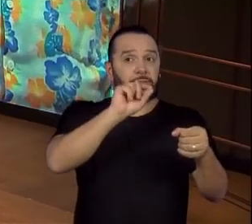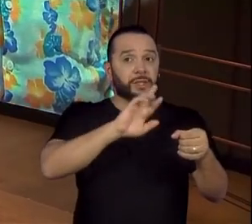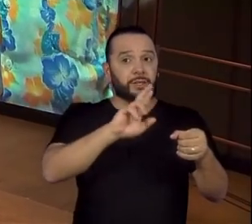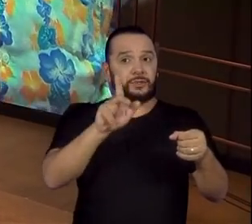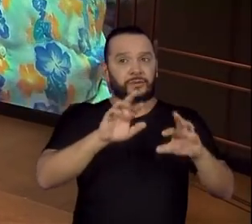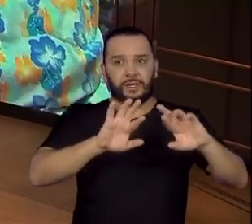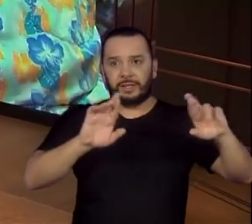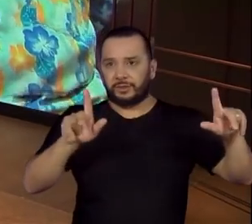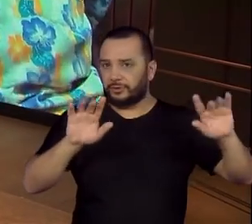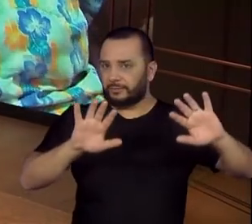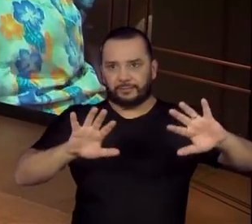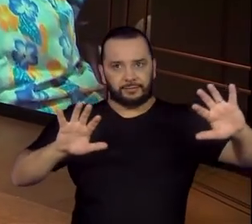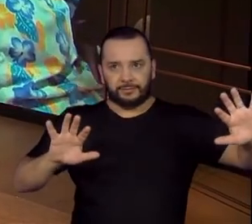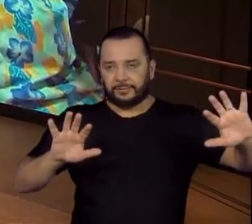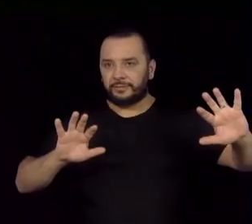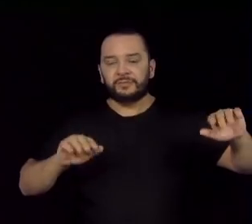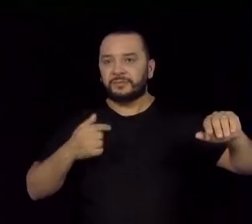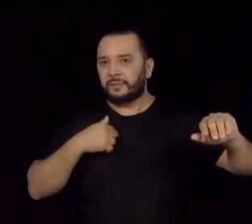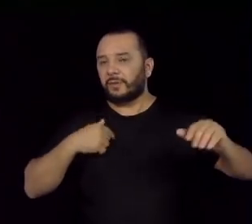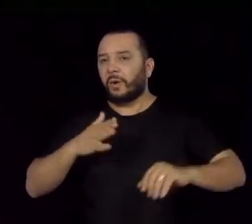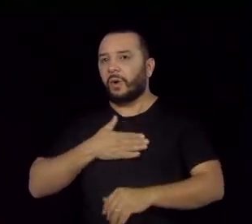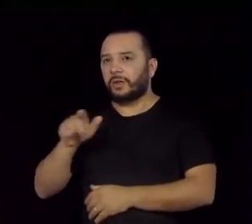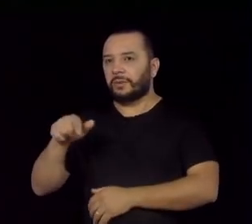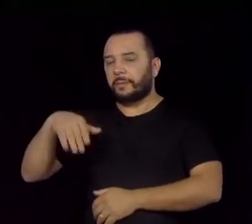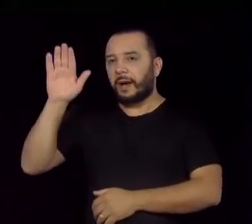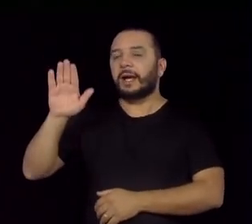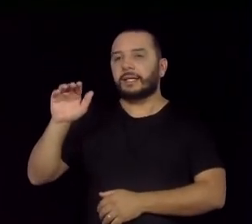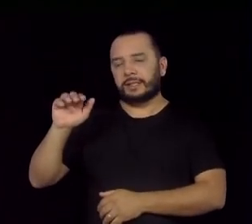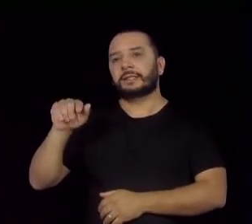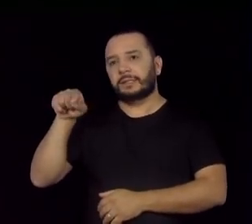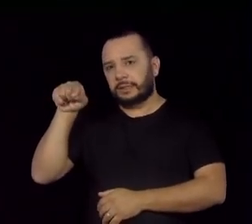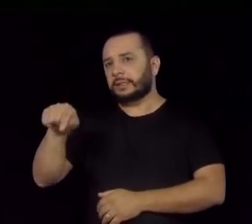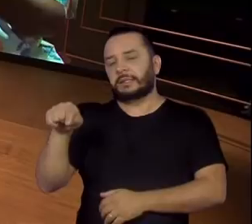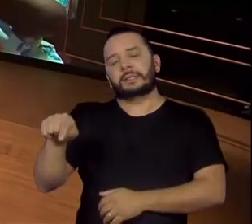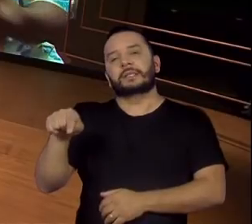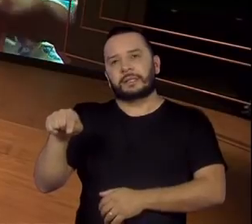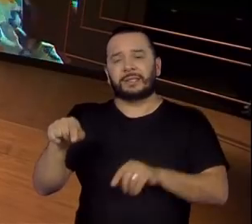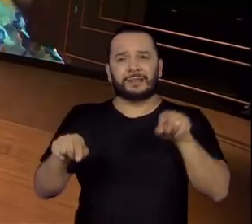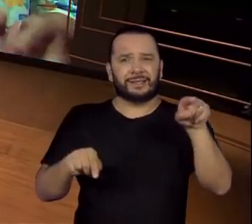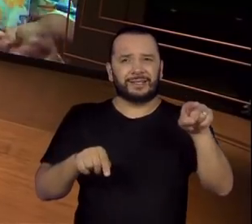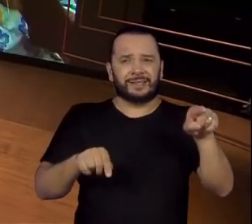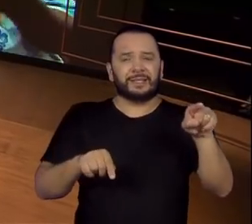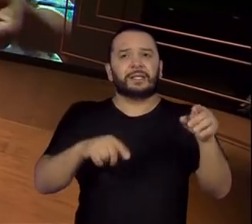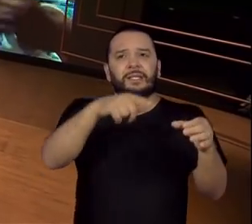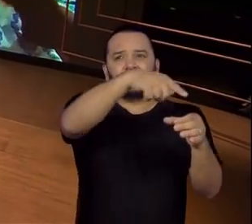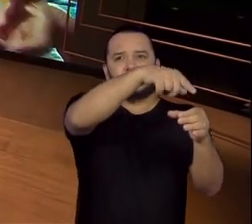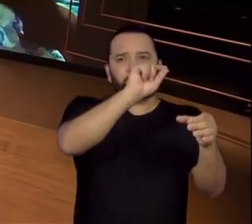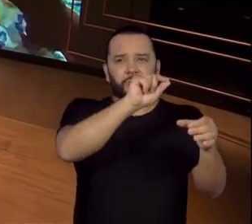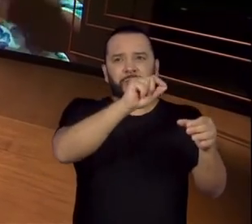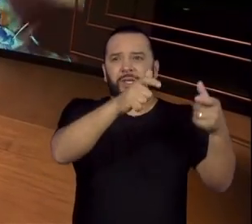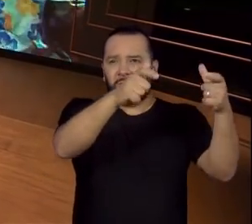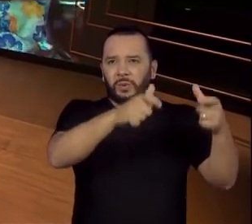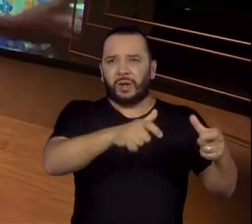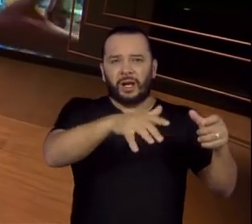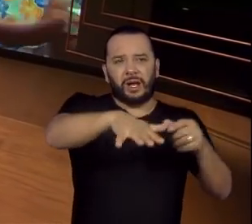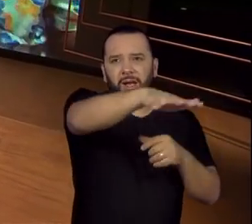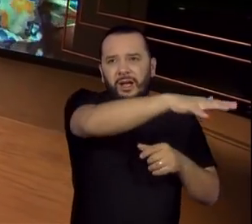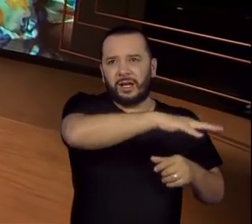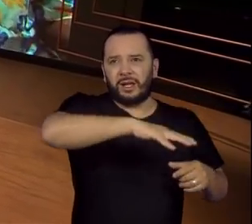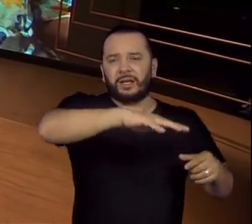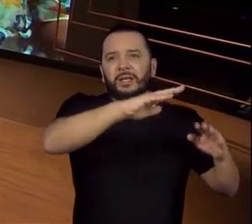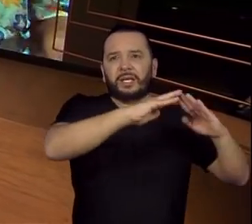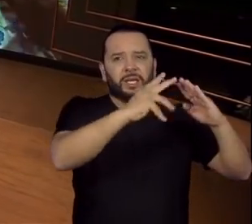era Gangazumba, não Zumbi. Não era lugar só de negros. Palmares era um lugar de toda e qualquer pessoa que era contra a